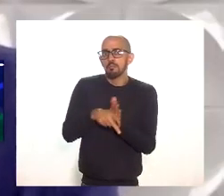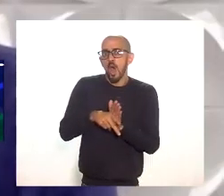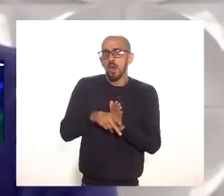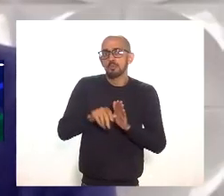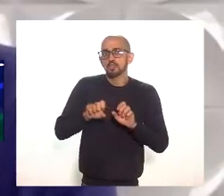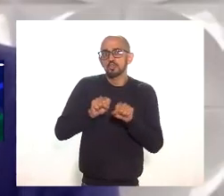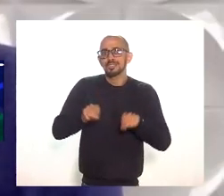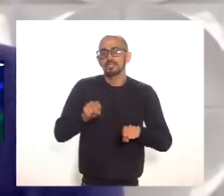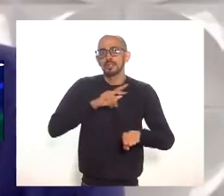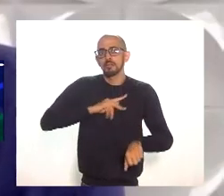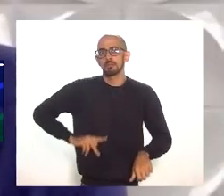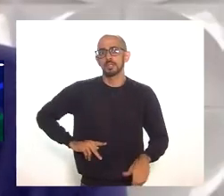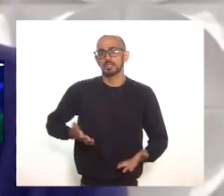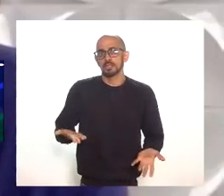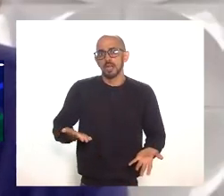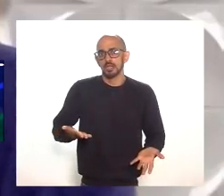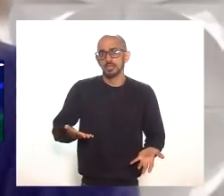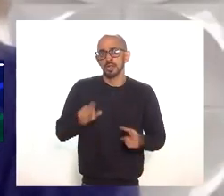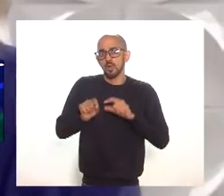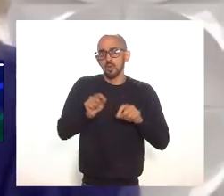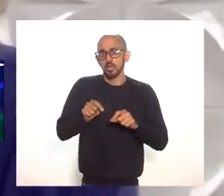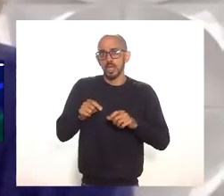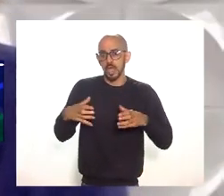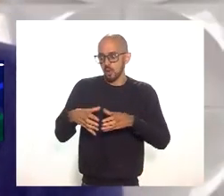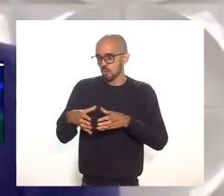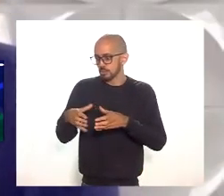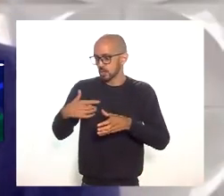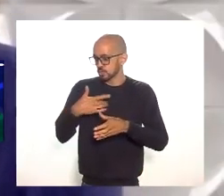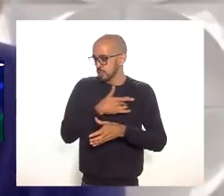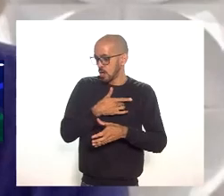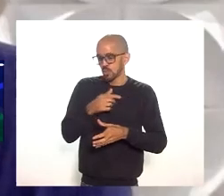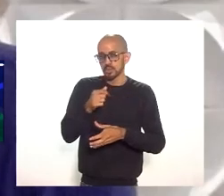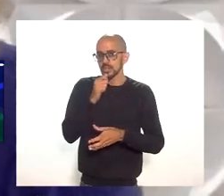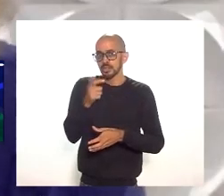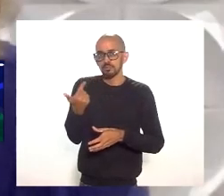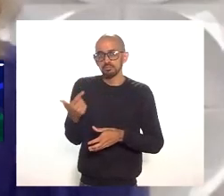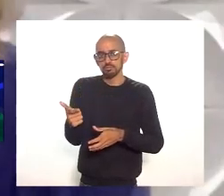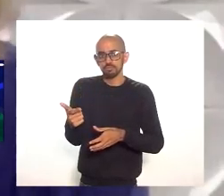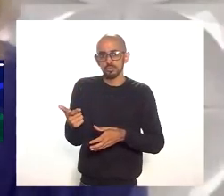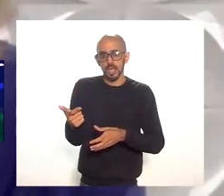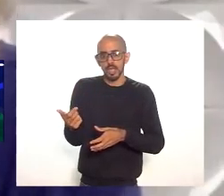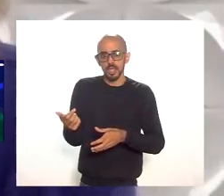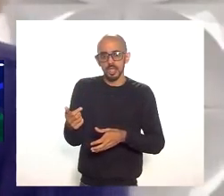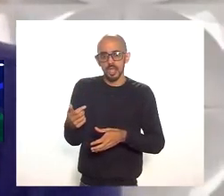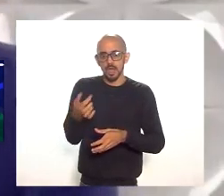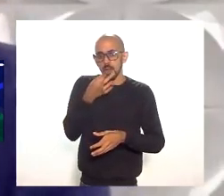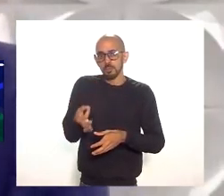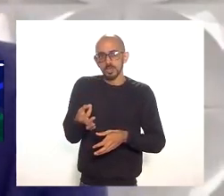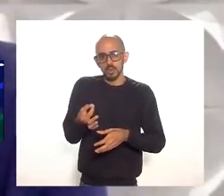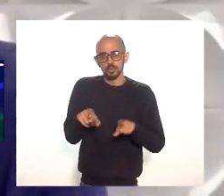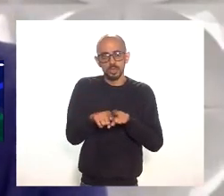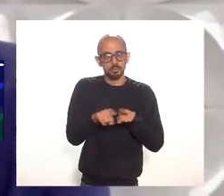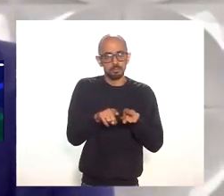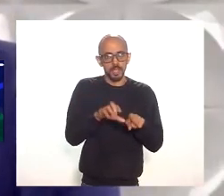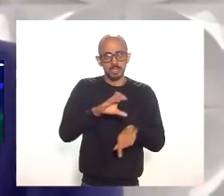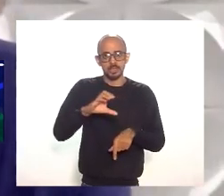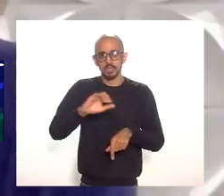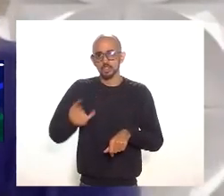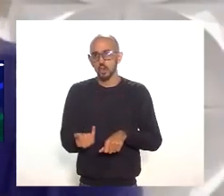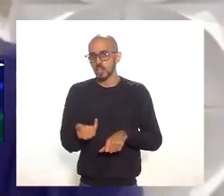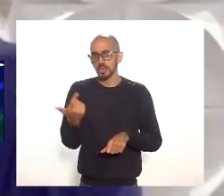a Comissão de Saúde não receba o parecer, que a Comissão de Constituição e Justiça não receba o parecer,